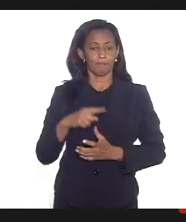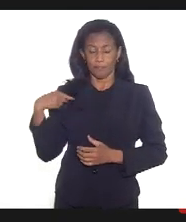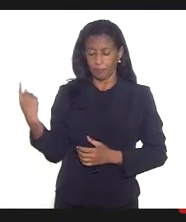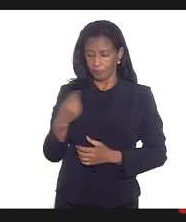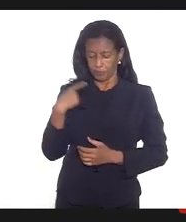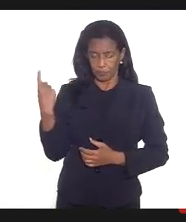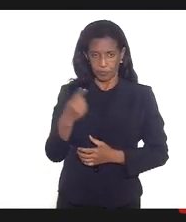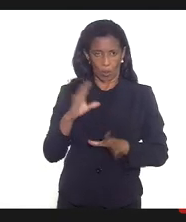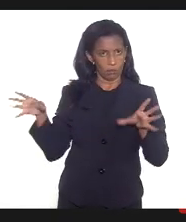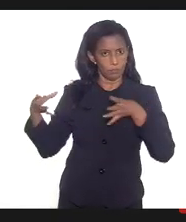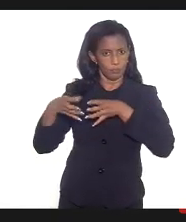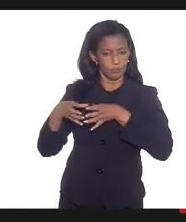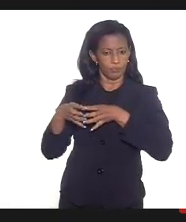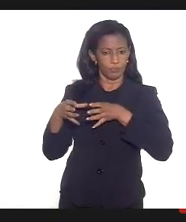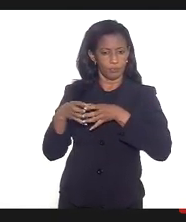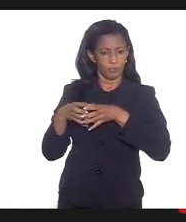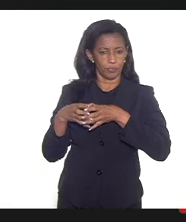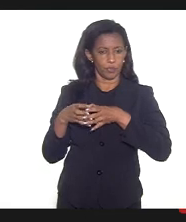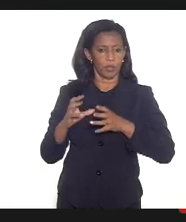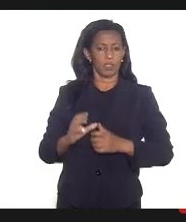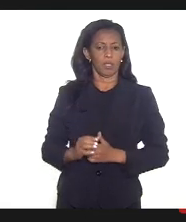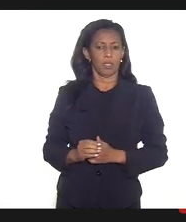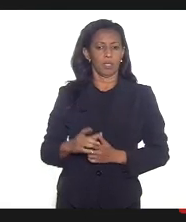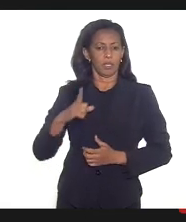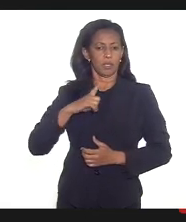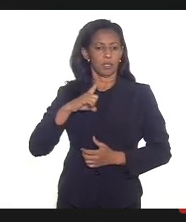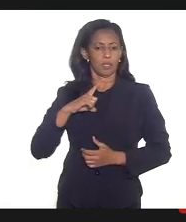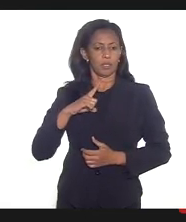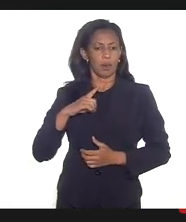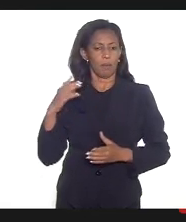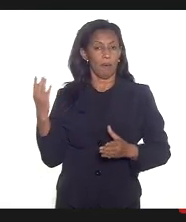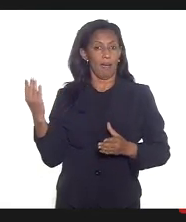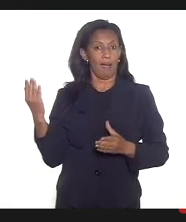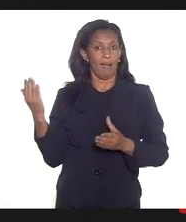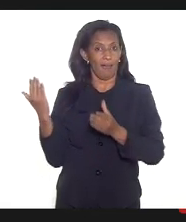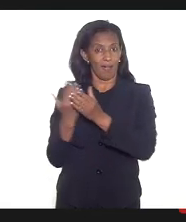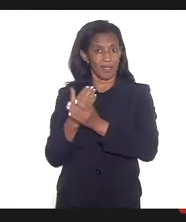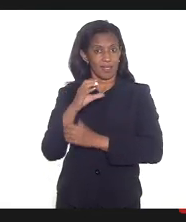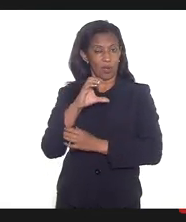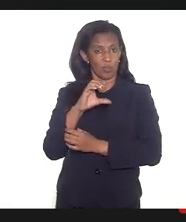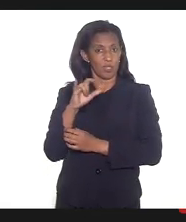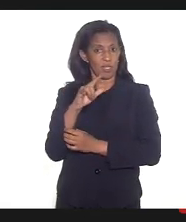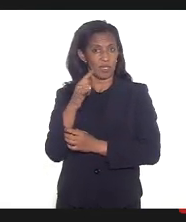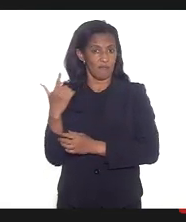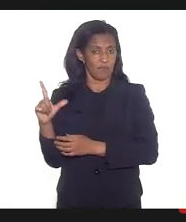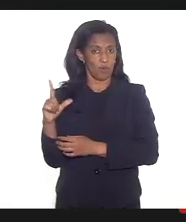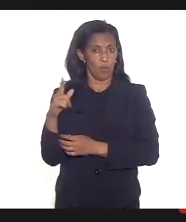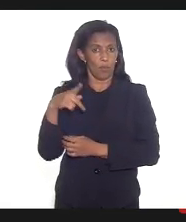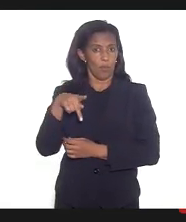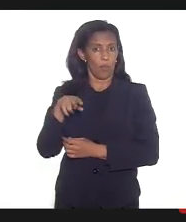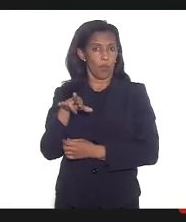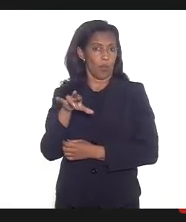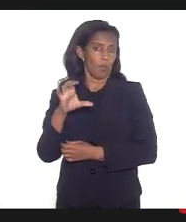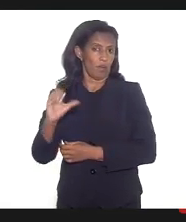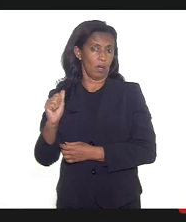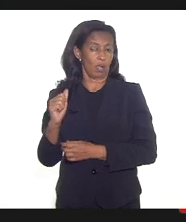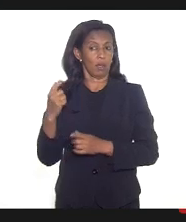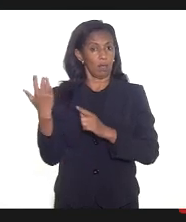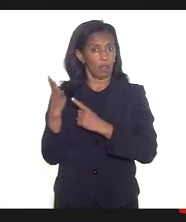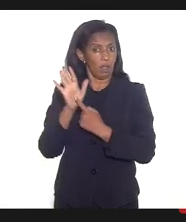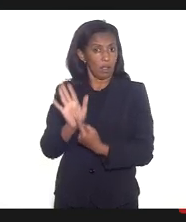rede feminista somos únicos lá e pergunto ação civil pública do Ministério Público Federal tentando